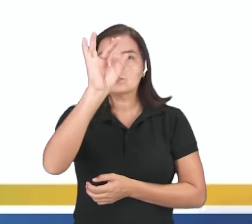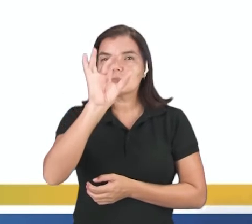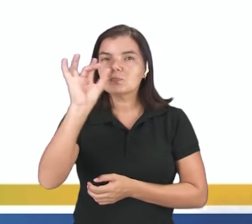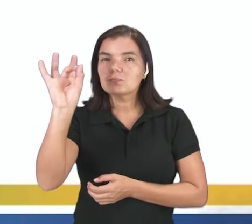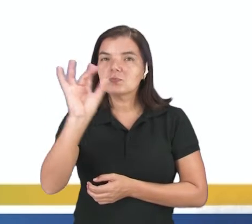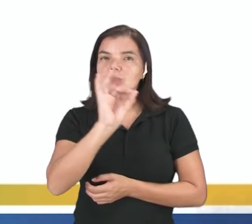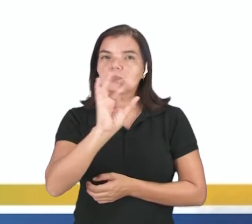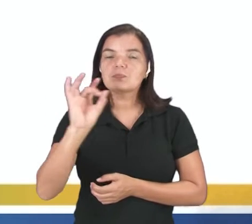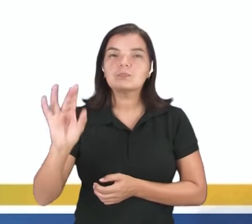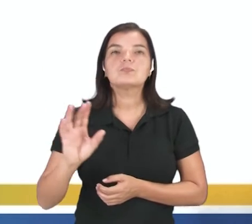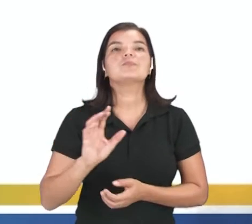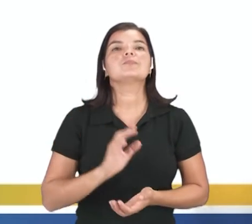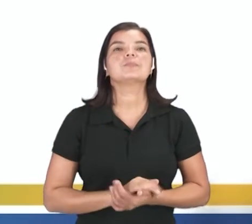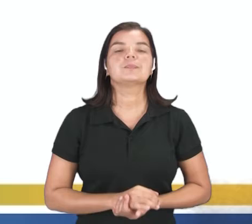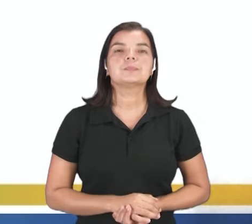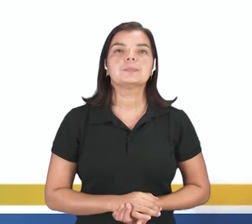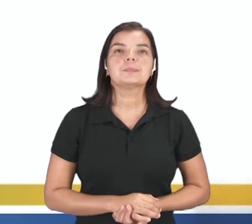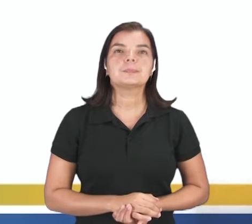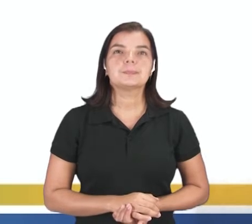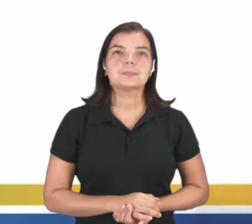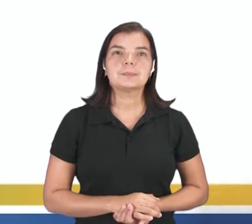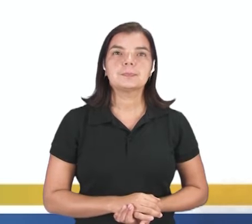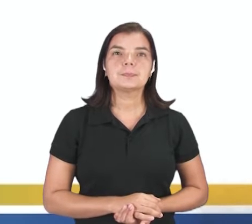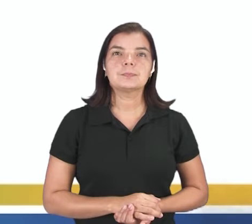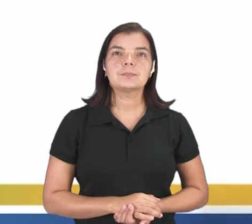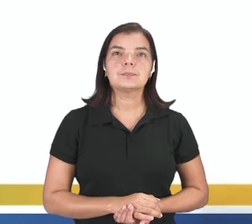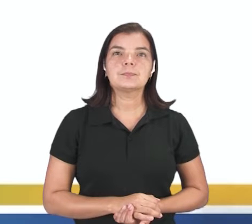elemento desse, tá ok? Então, acompanhe.